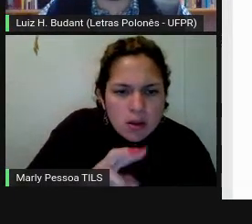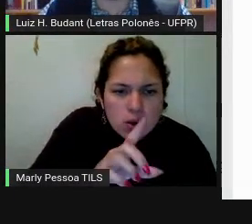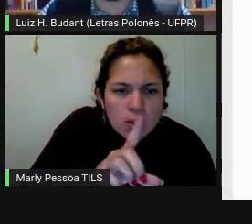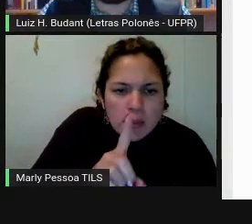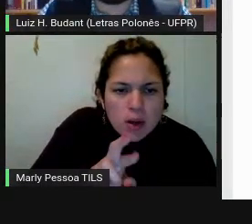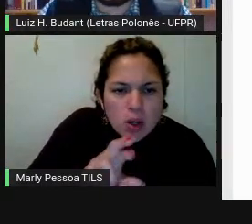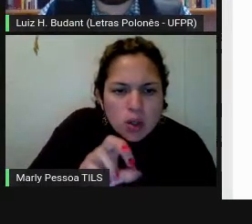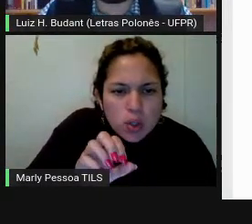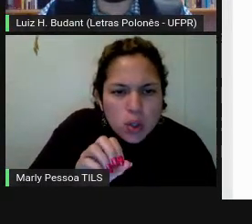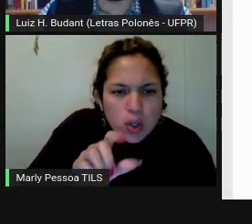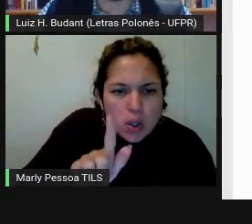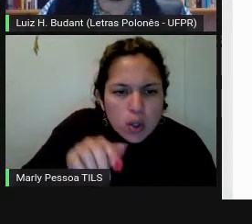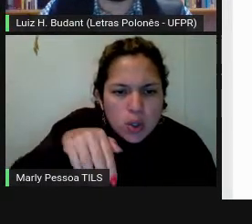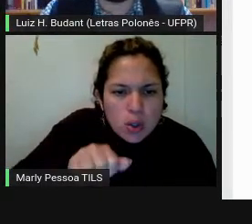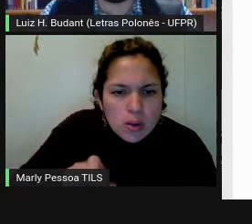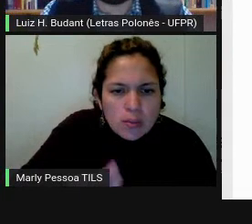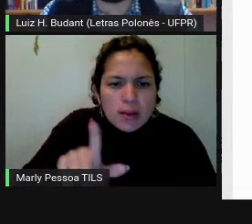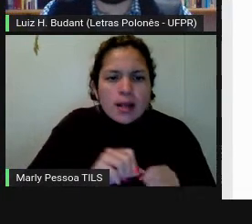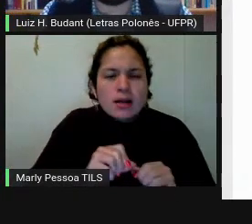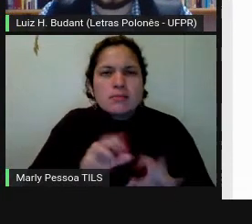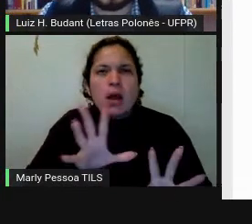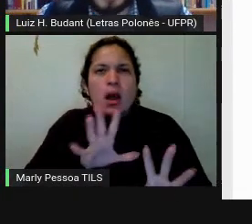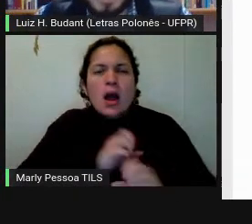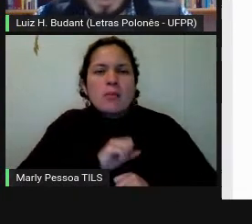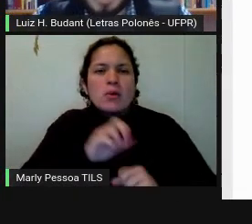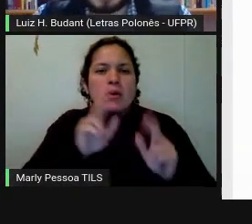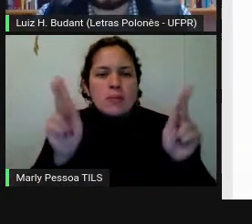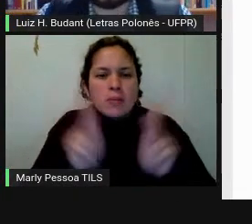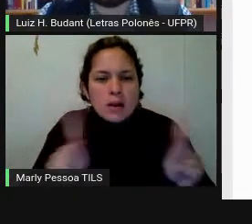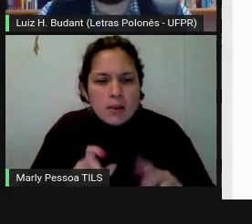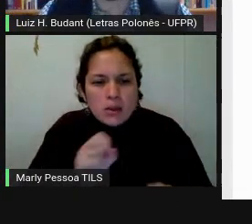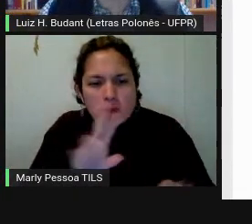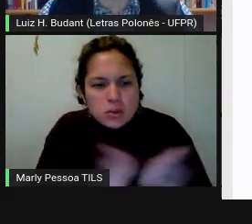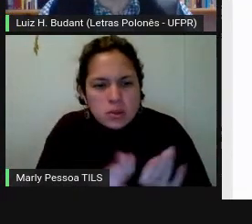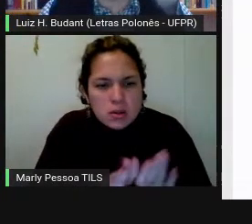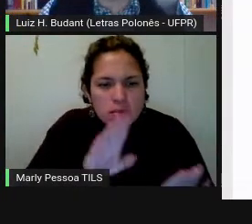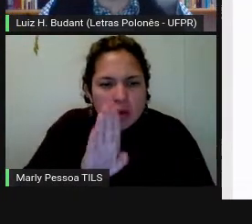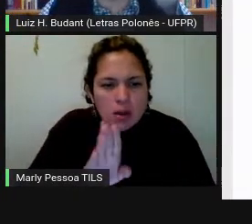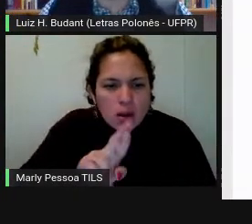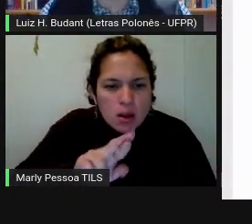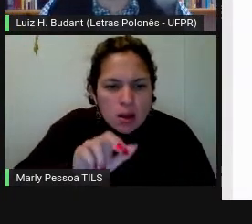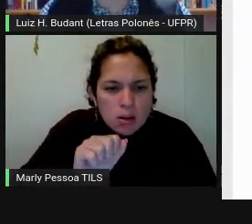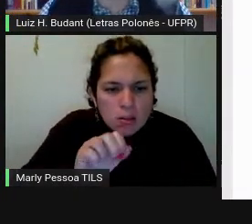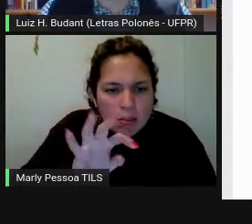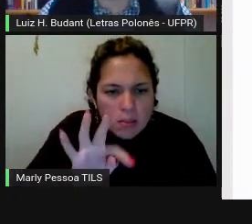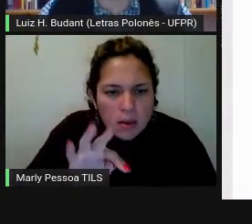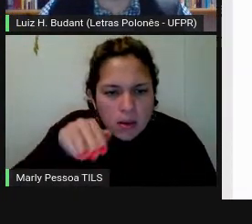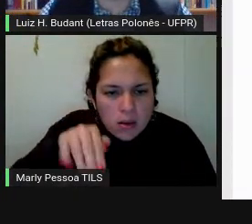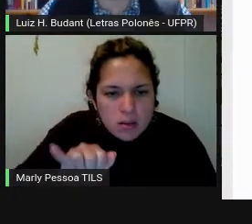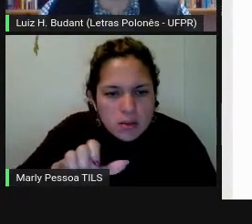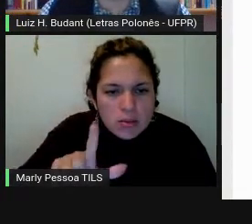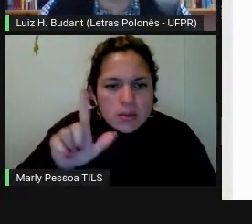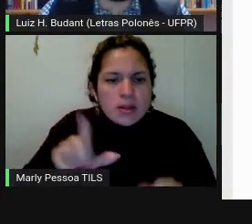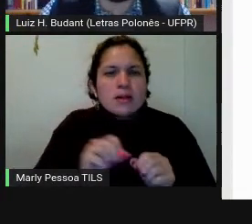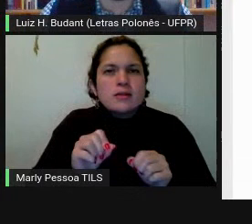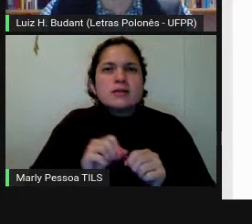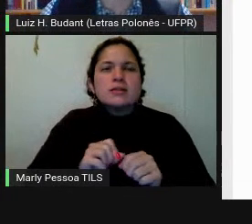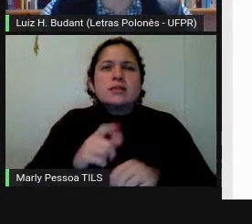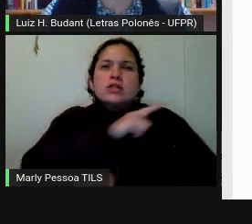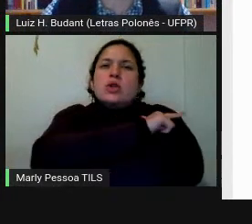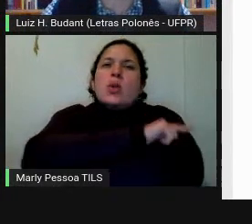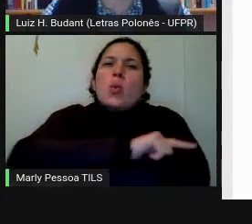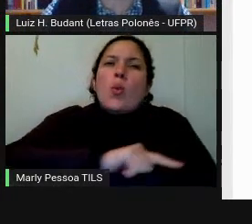que ele tenha apreço pela paz, ou Bratomil, que ele seja gentil com o seu